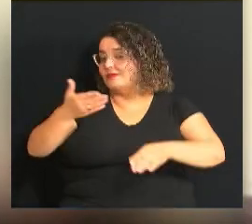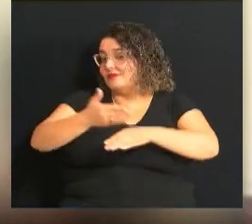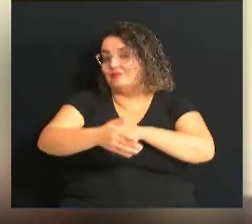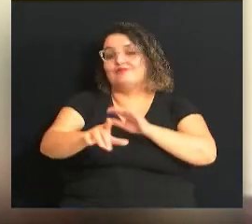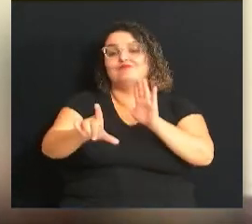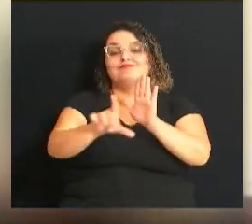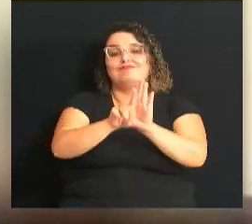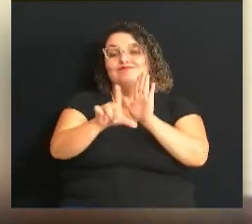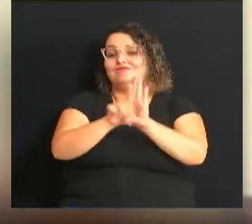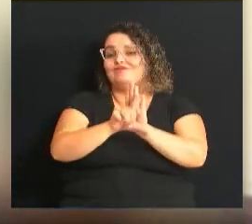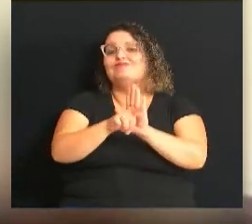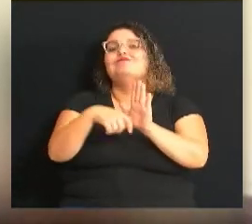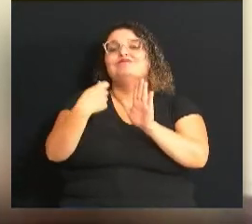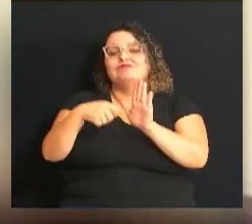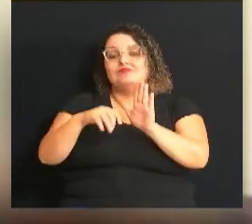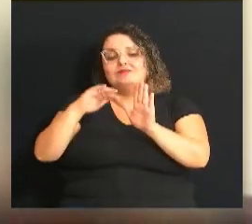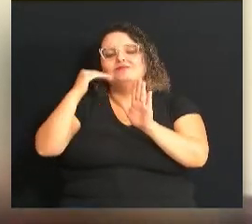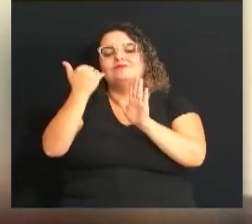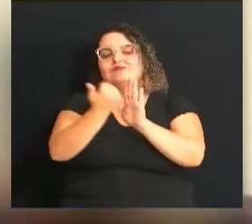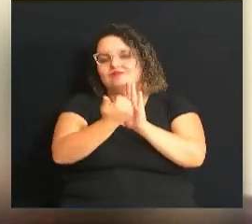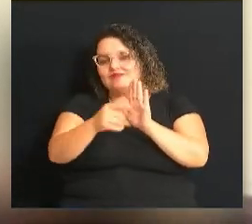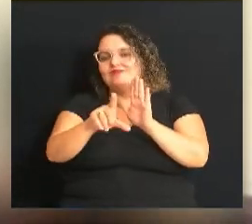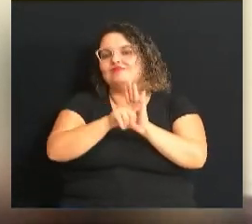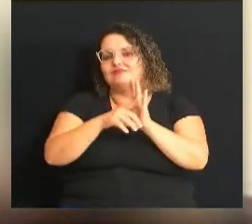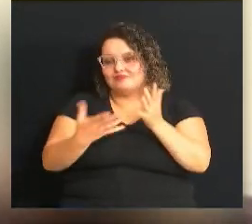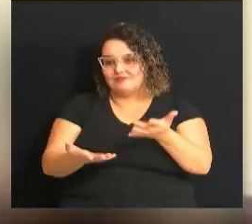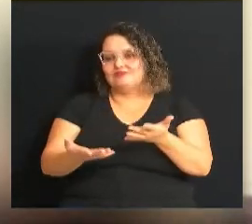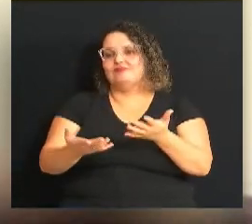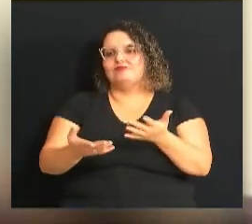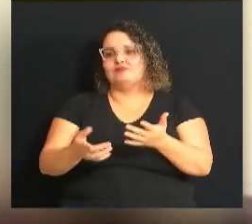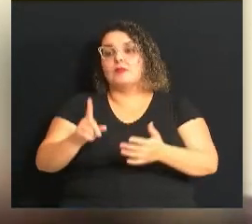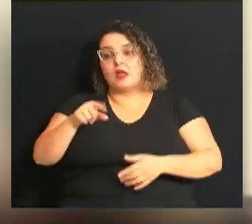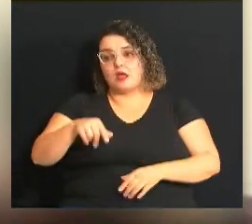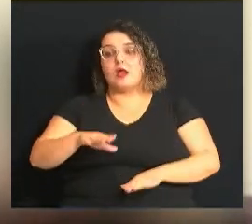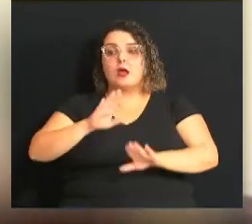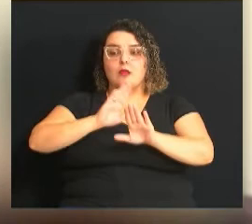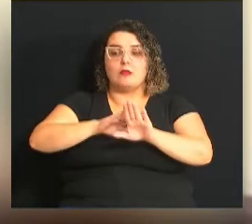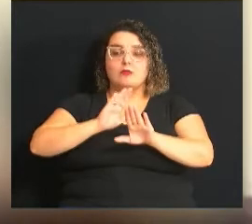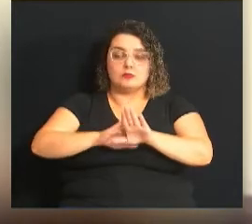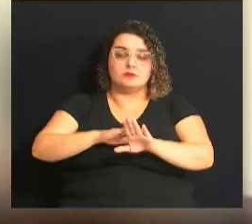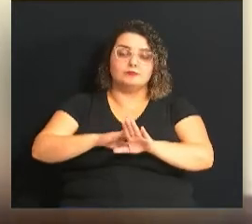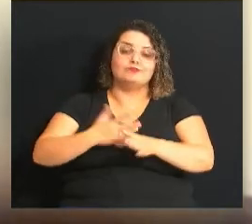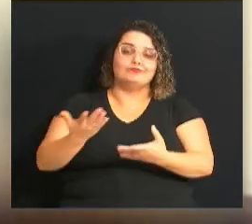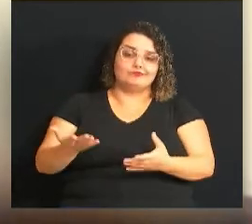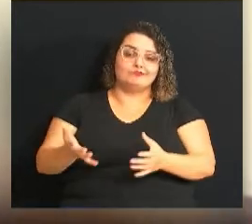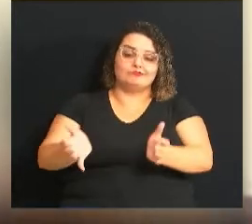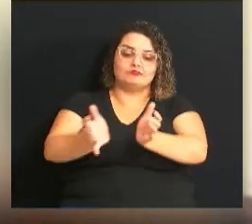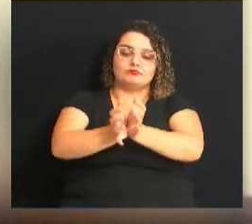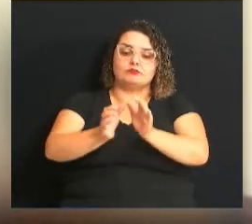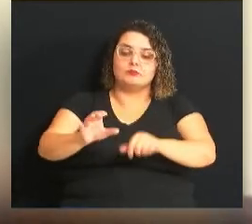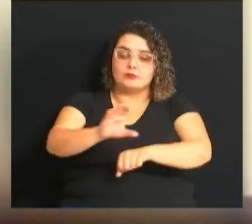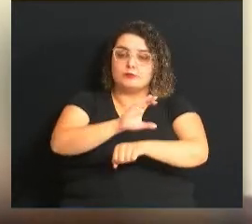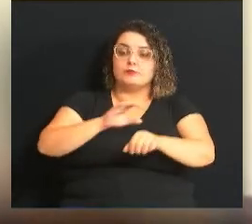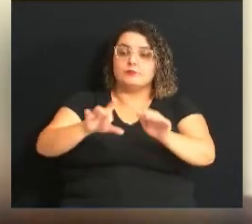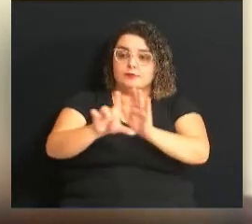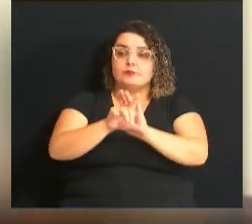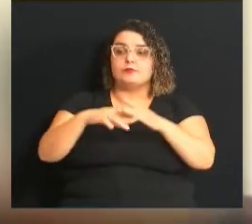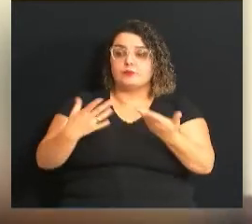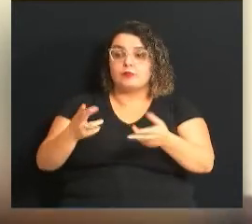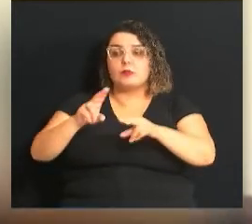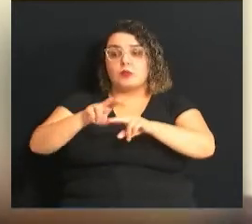legalidade, nós temos a obrigação de filtrar. Então, esta é a função da Comissão de Constituição e Legalidade e por isso a